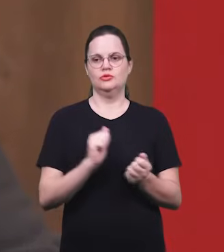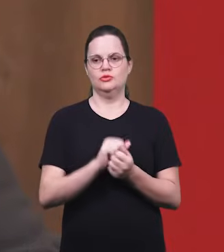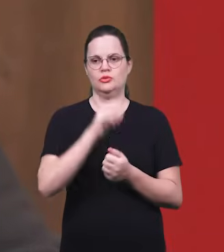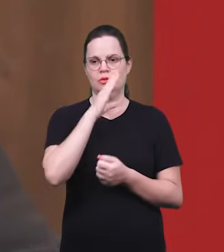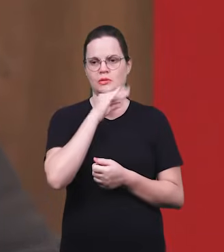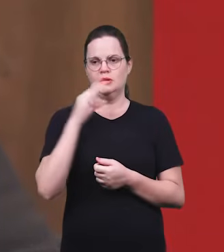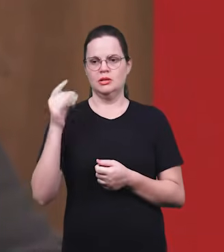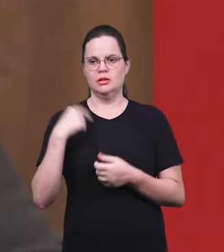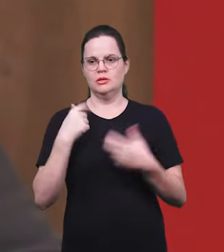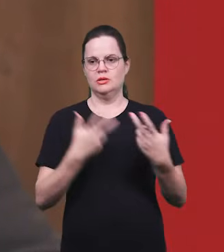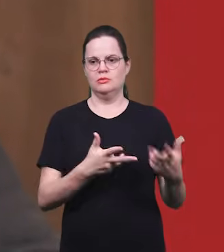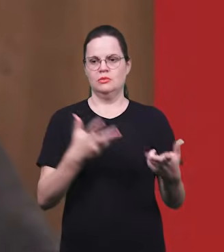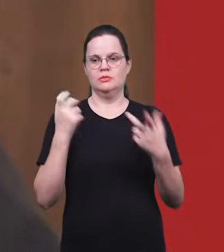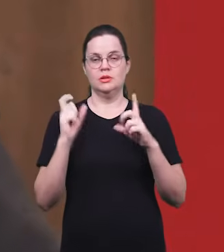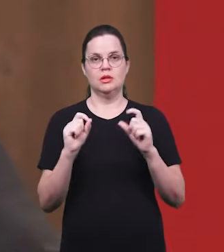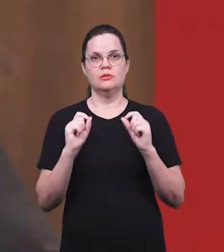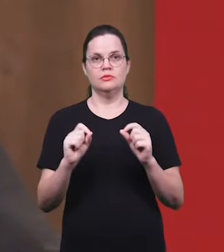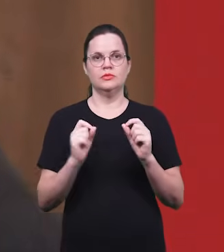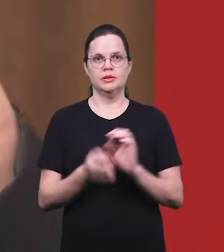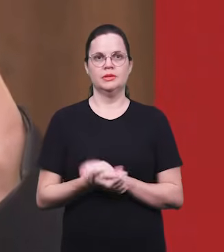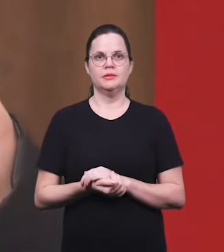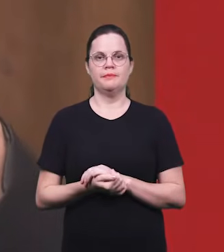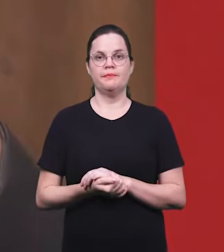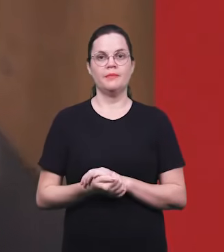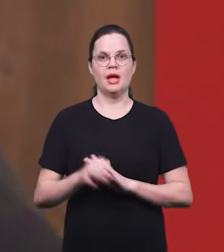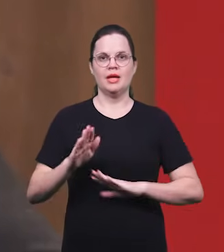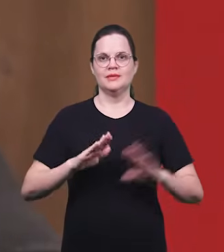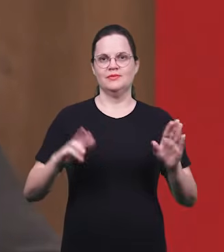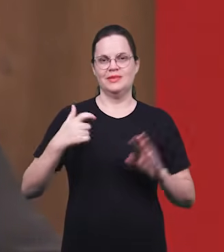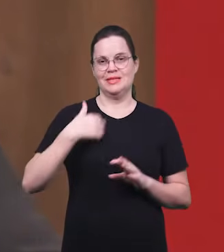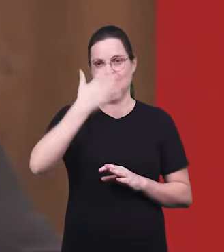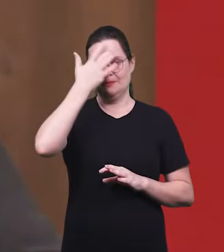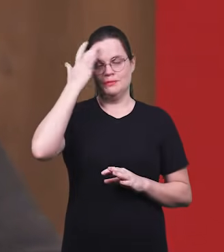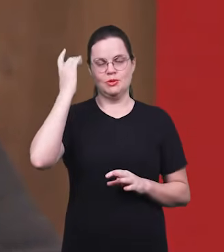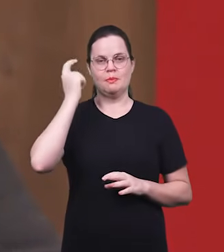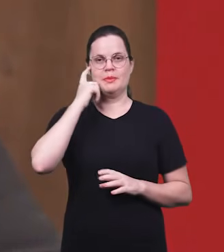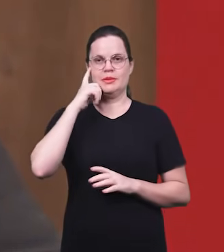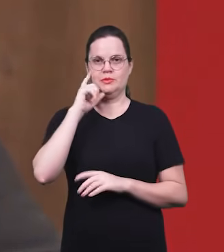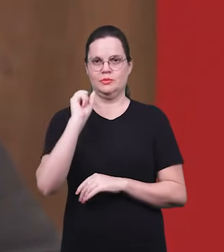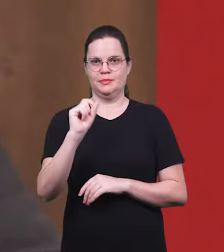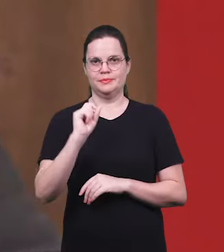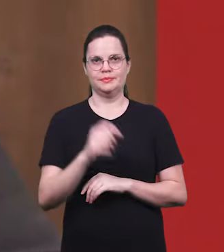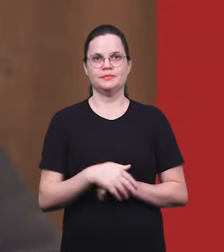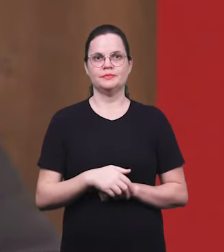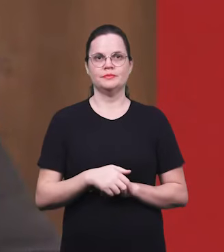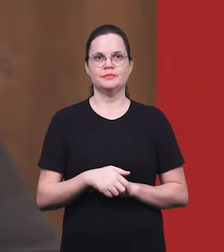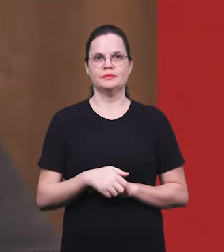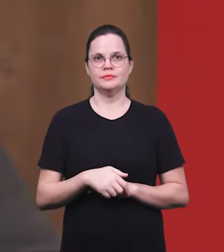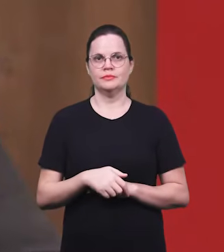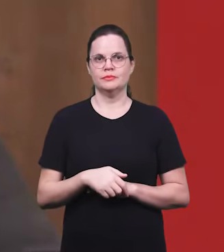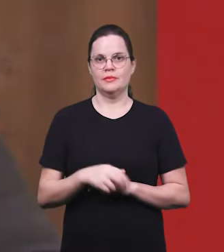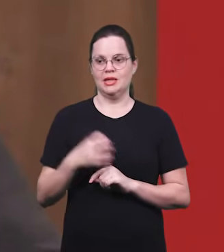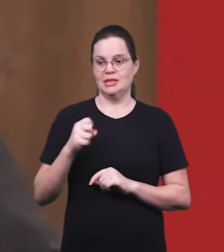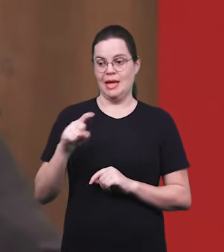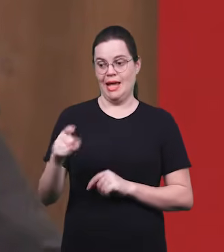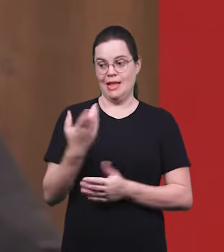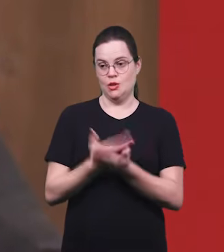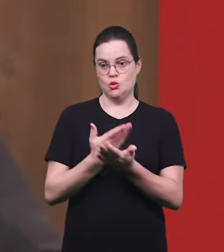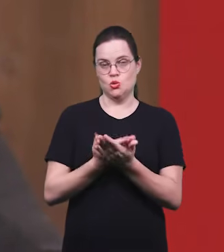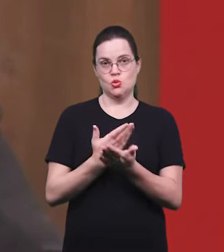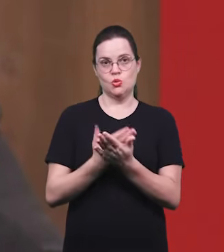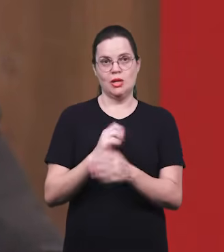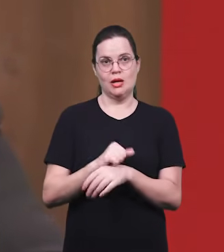com adolescentes, eu vejo que existe uma falsa impressão de que eles